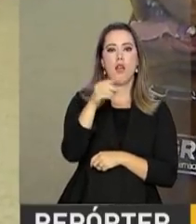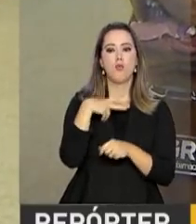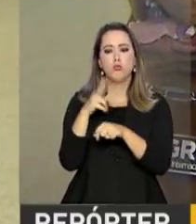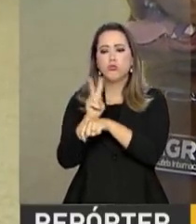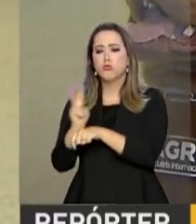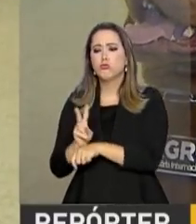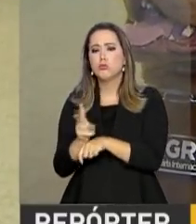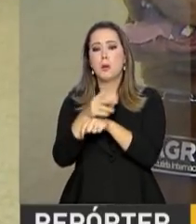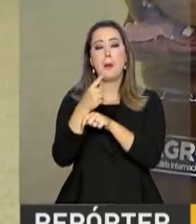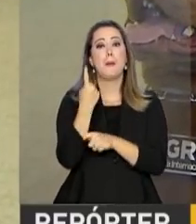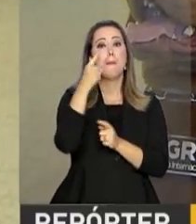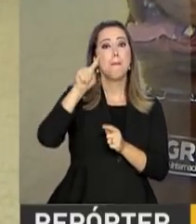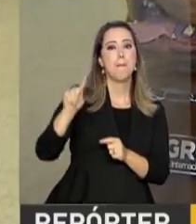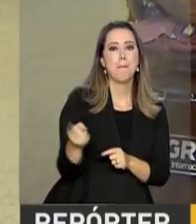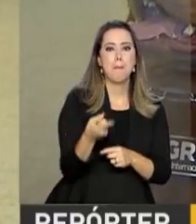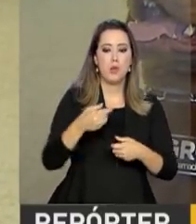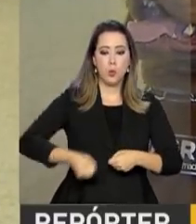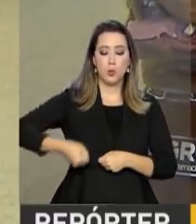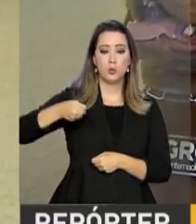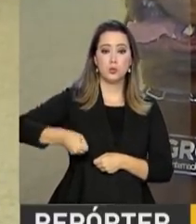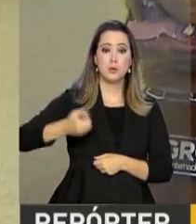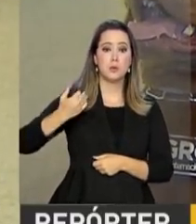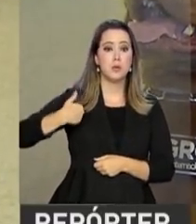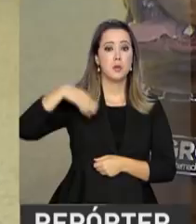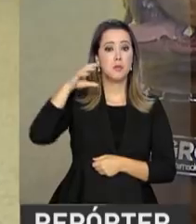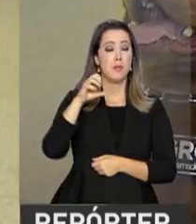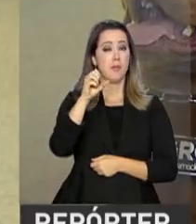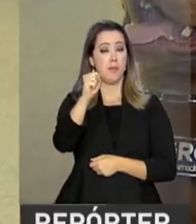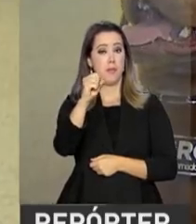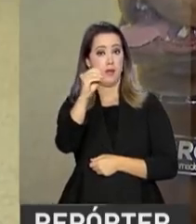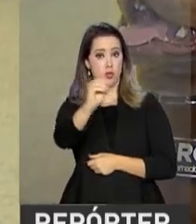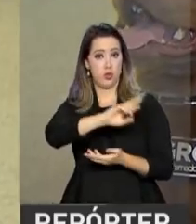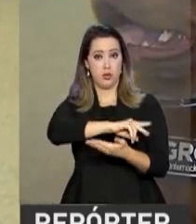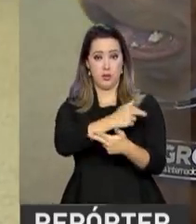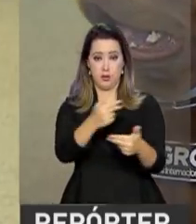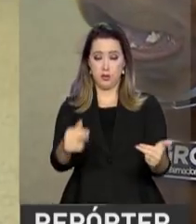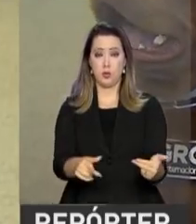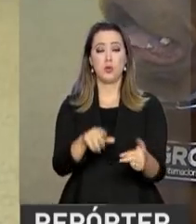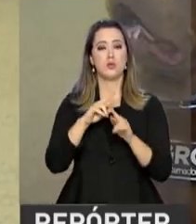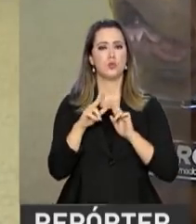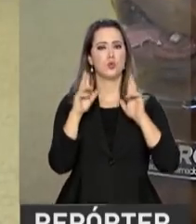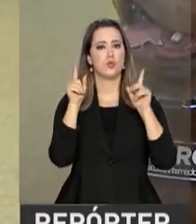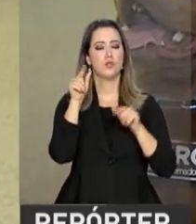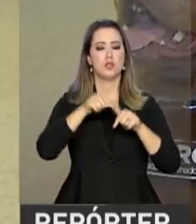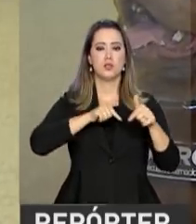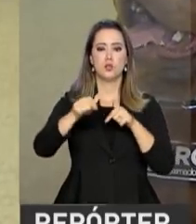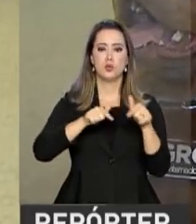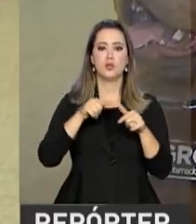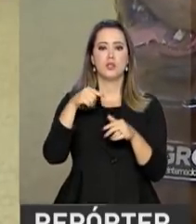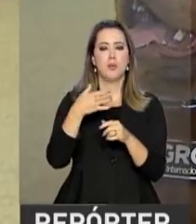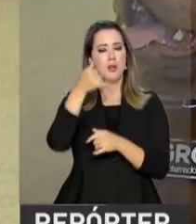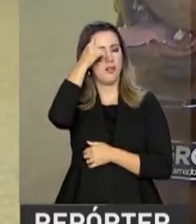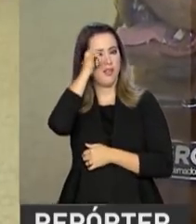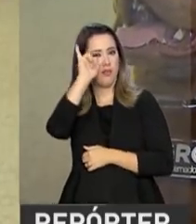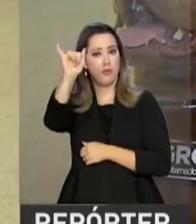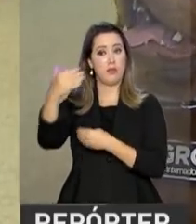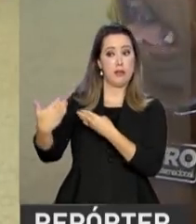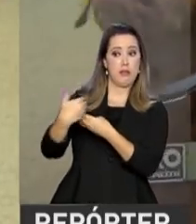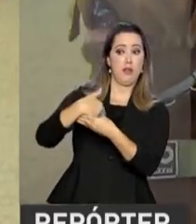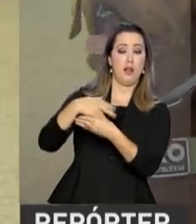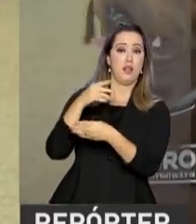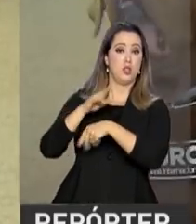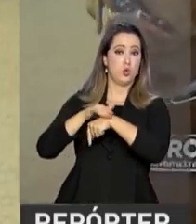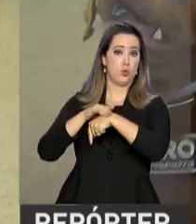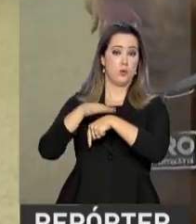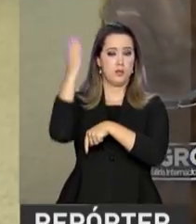dia. Consegue identificar mais de 80 tipos de produtos diferentes. A missão dele é evitar a entrada de doenças no Brasil.